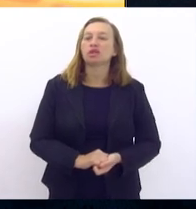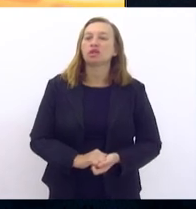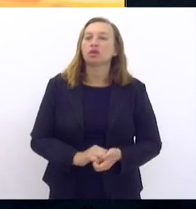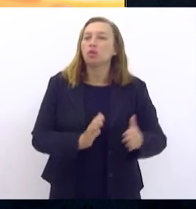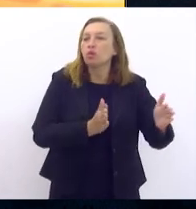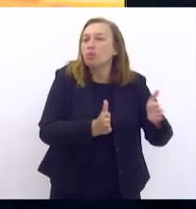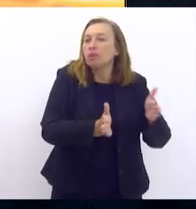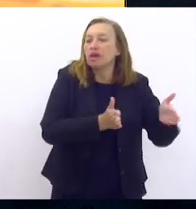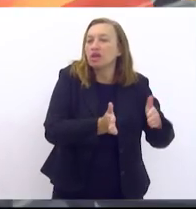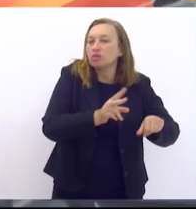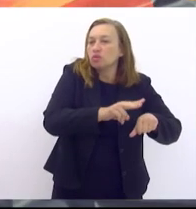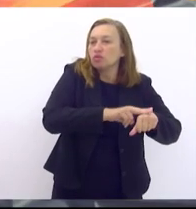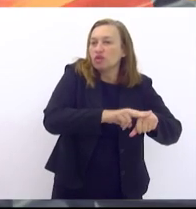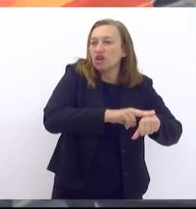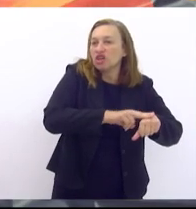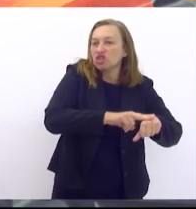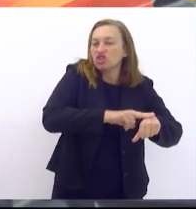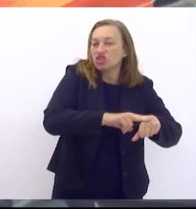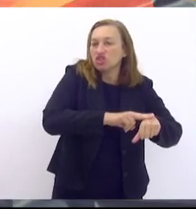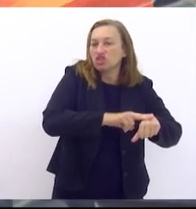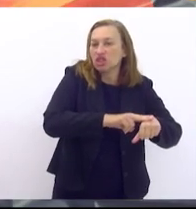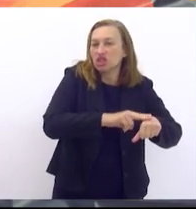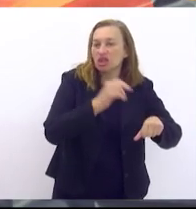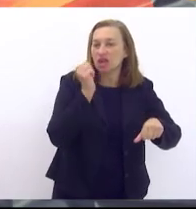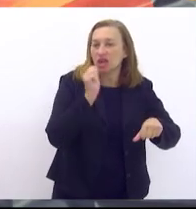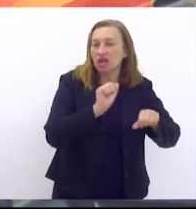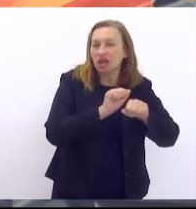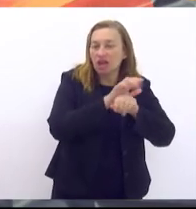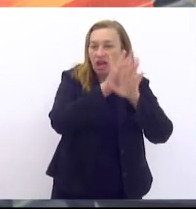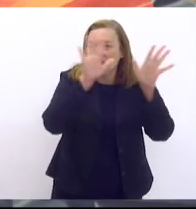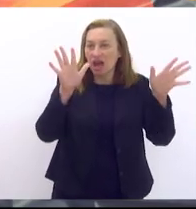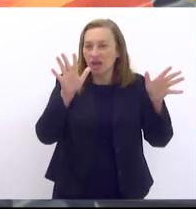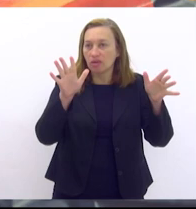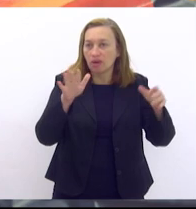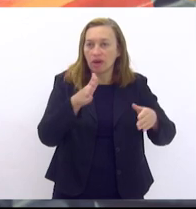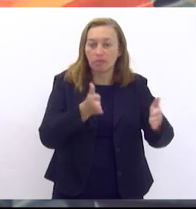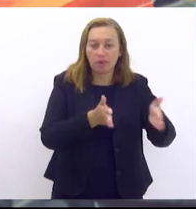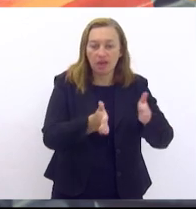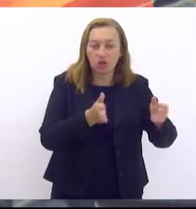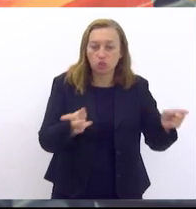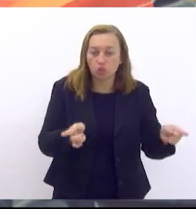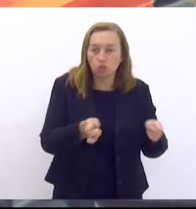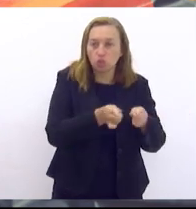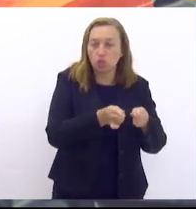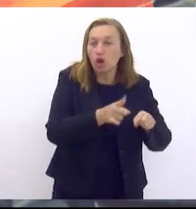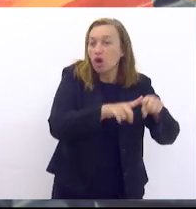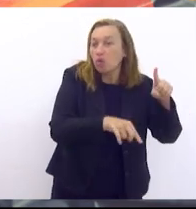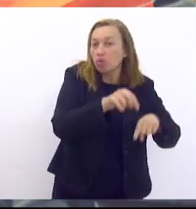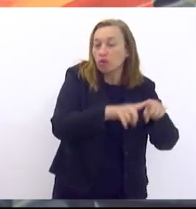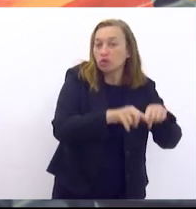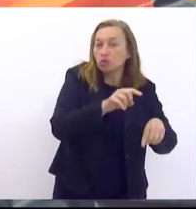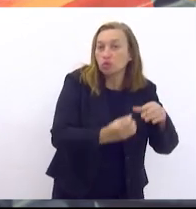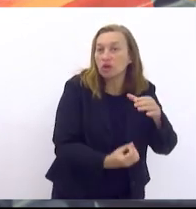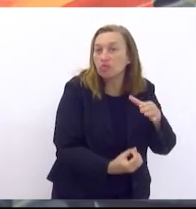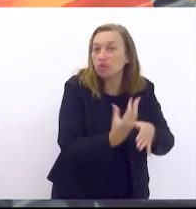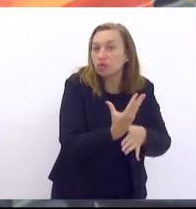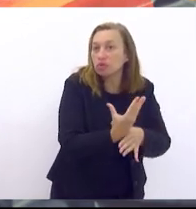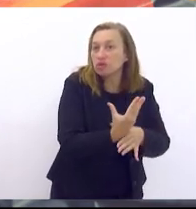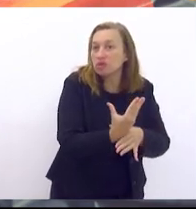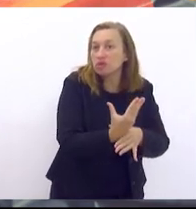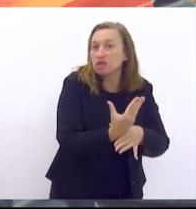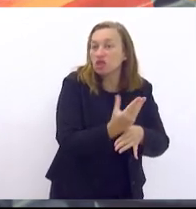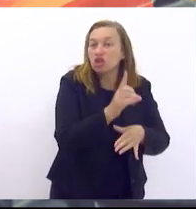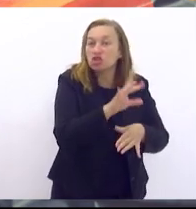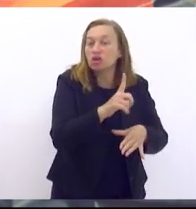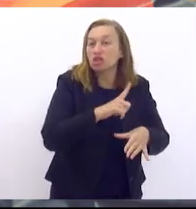verde o verde claro é o ciclo curto é aquele produto que foi produzido que